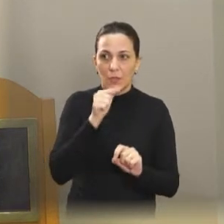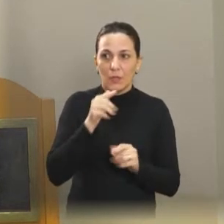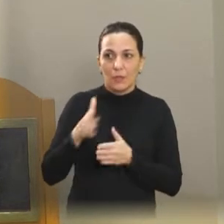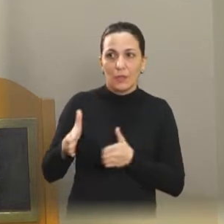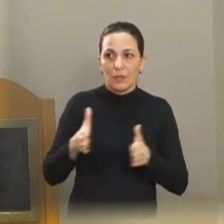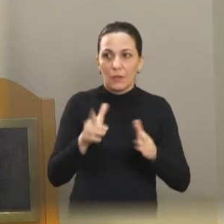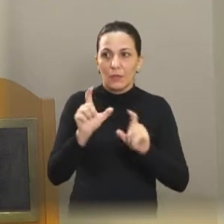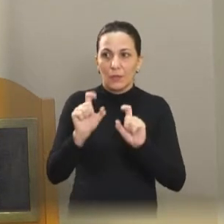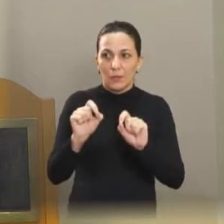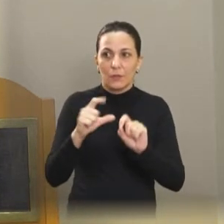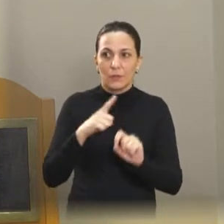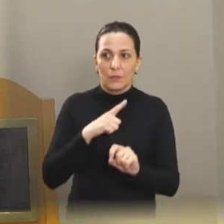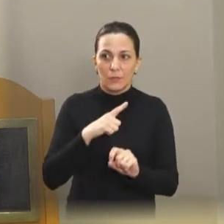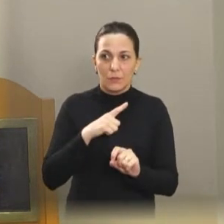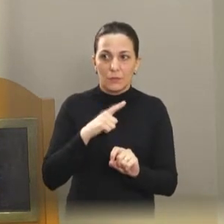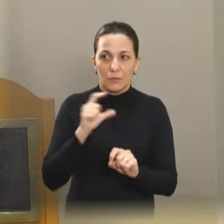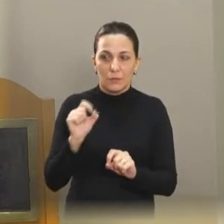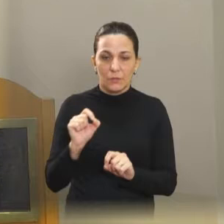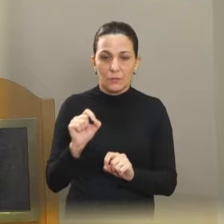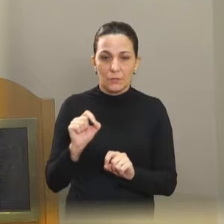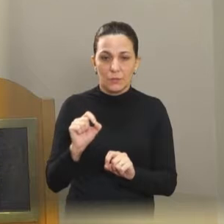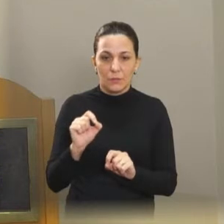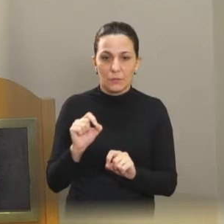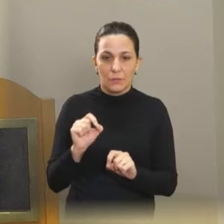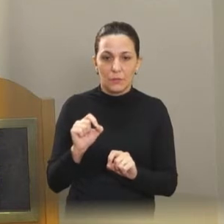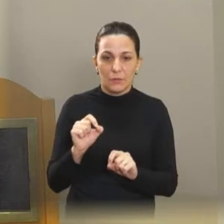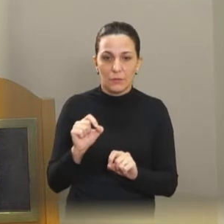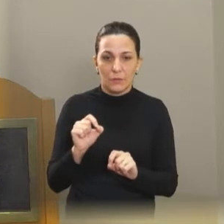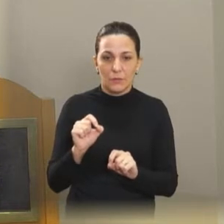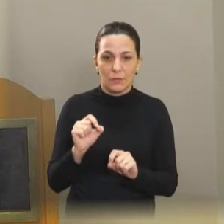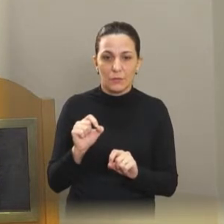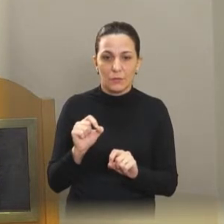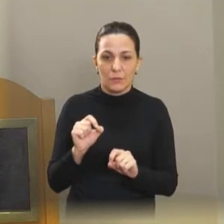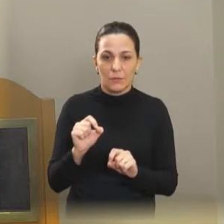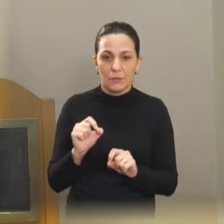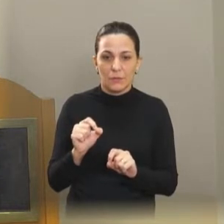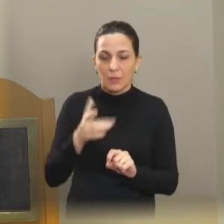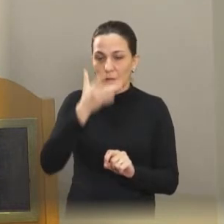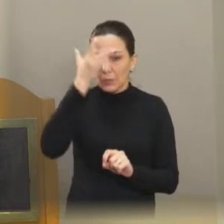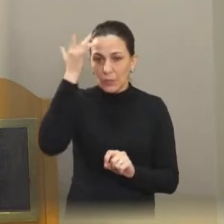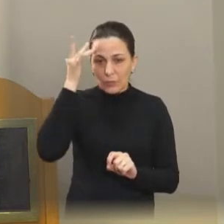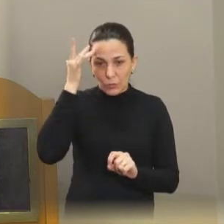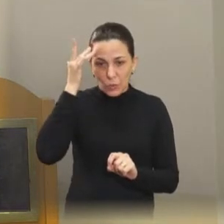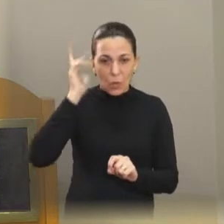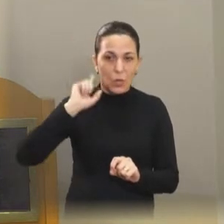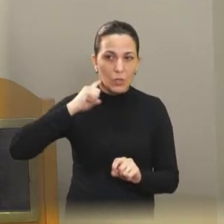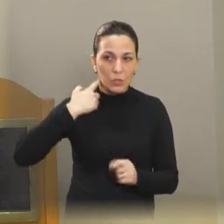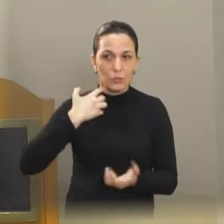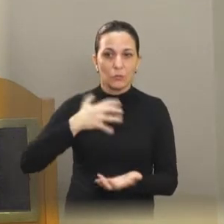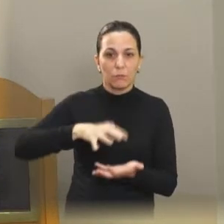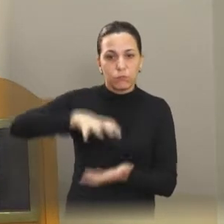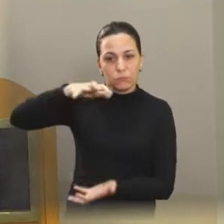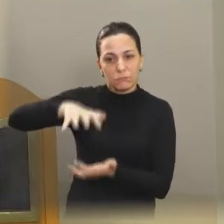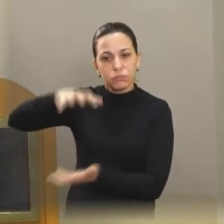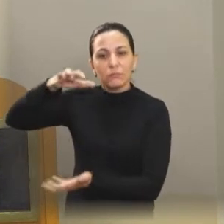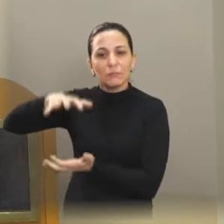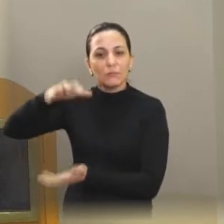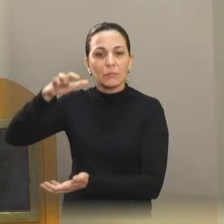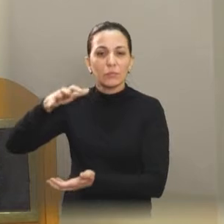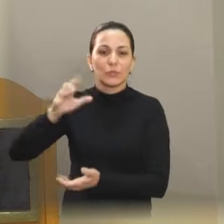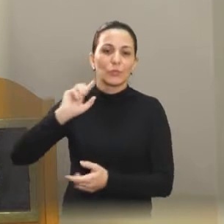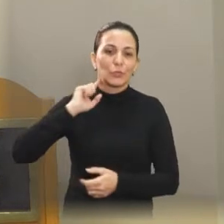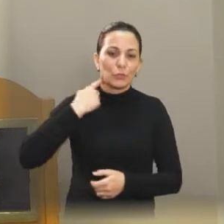temos estamos tendo né muita reclamação com o pessoal jogando muito entulho e outros